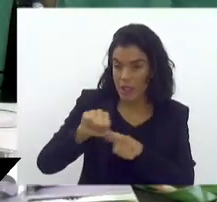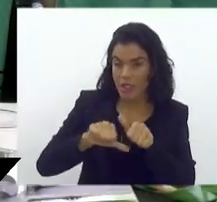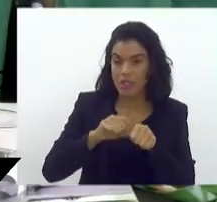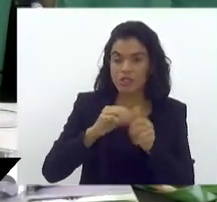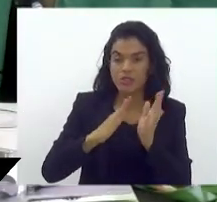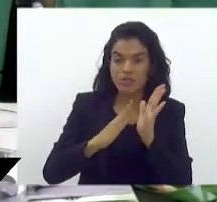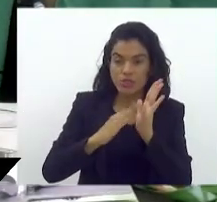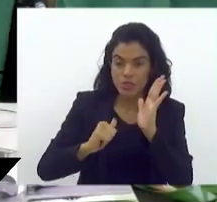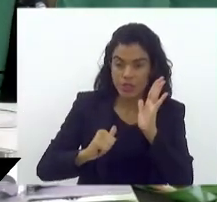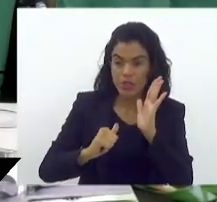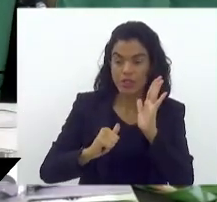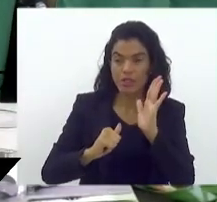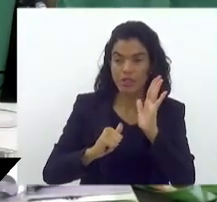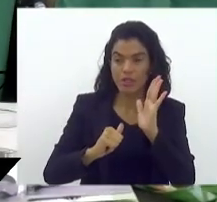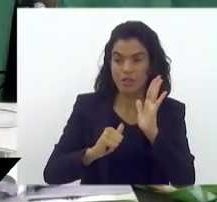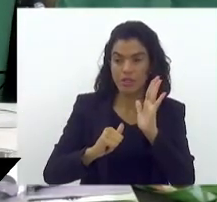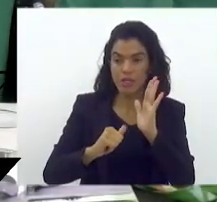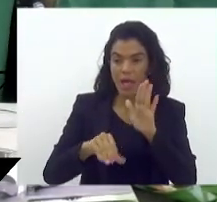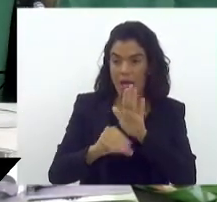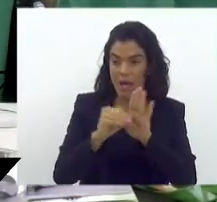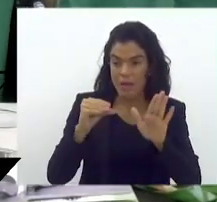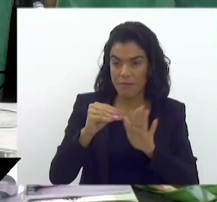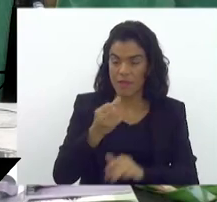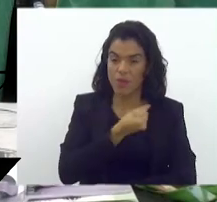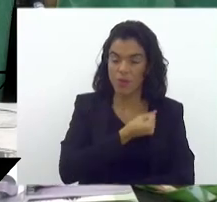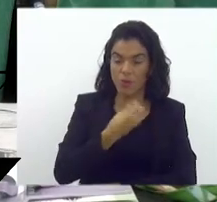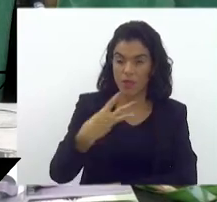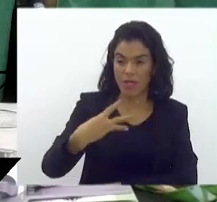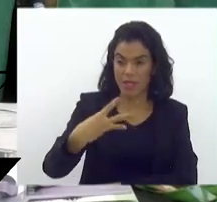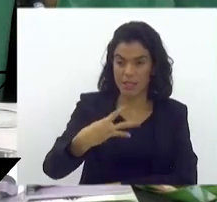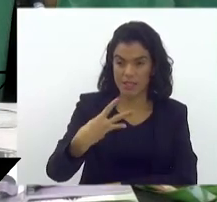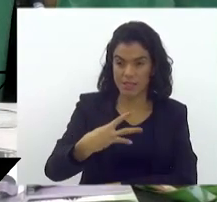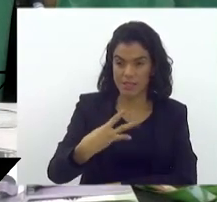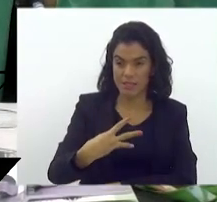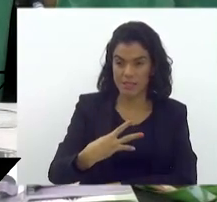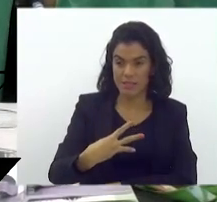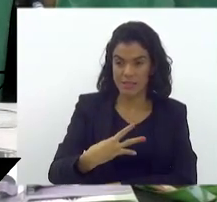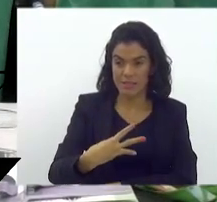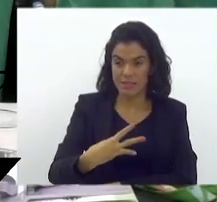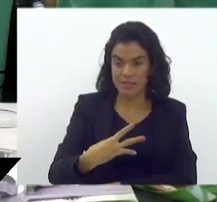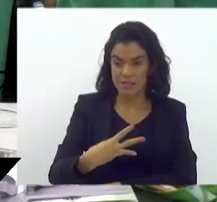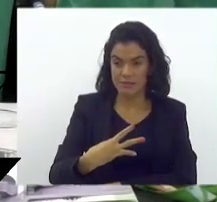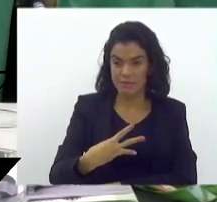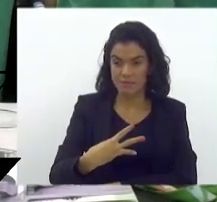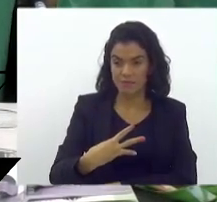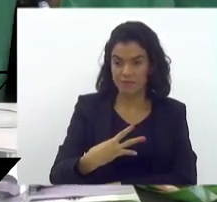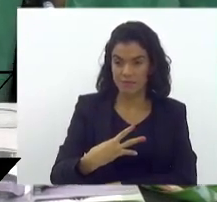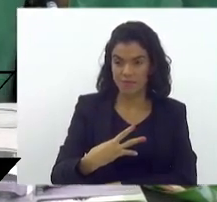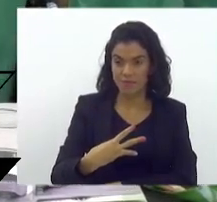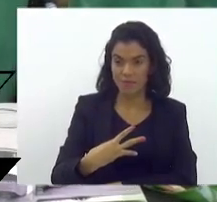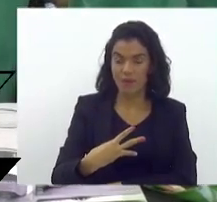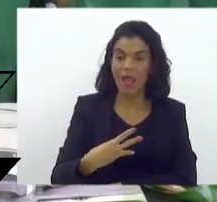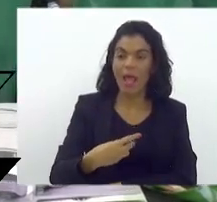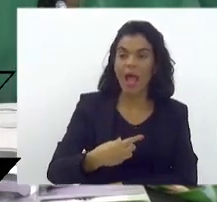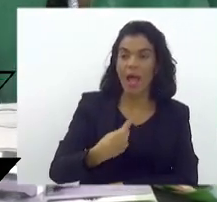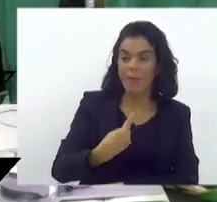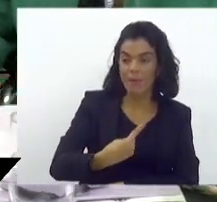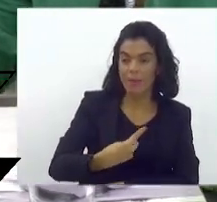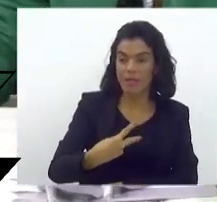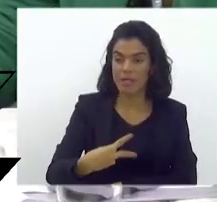tirei a emenda 3 só. Dei retirado na emenda 3. A primeira e a